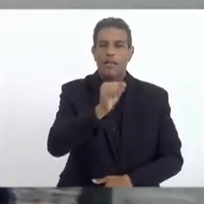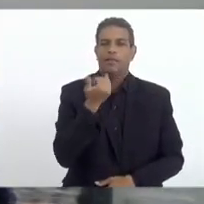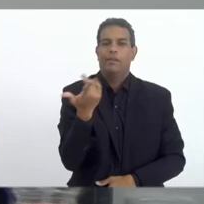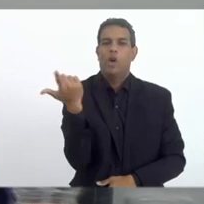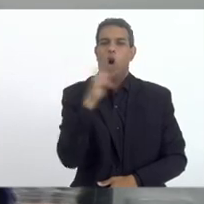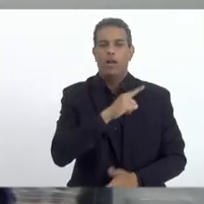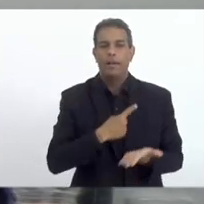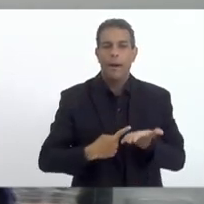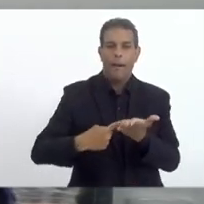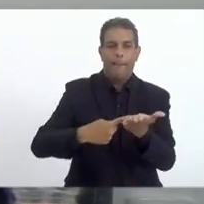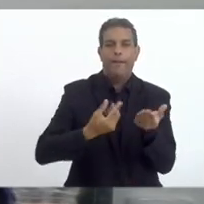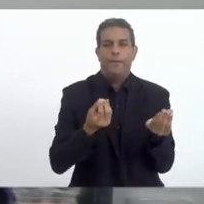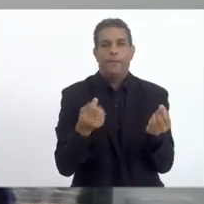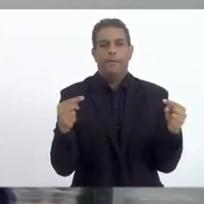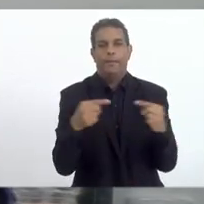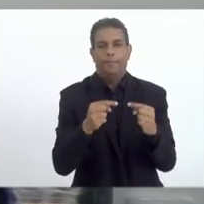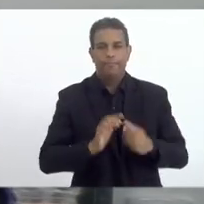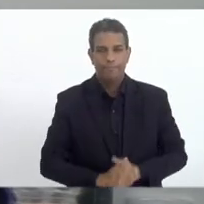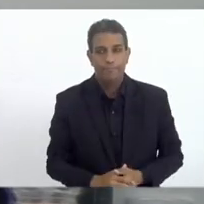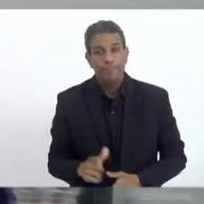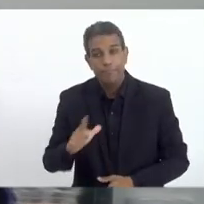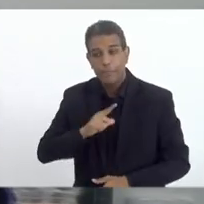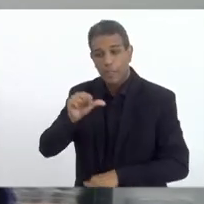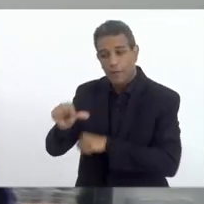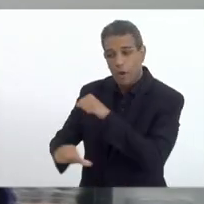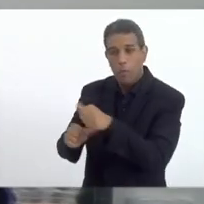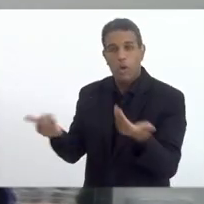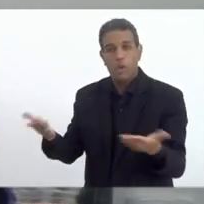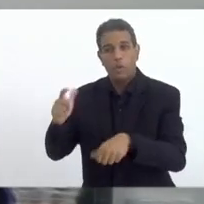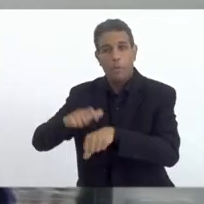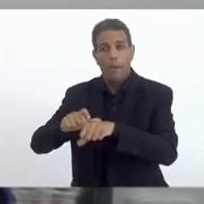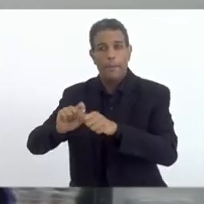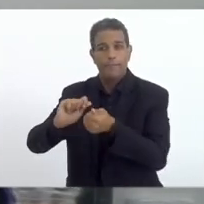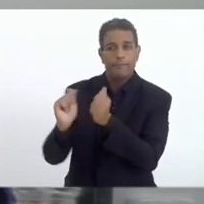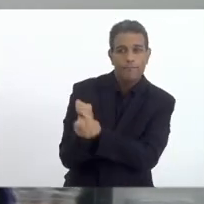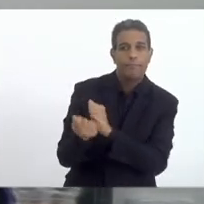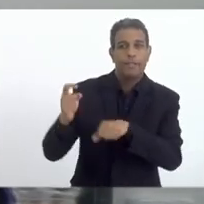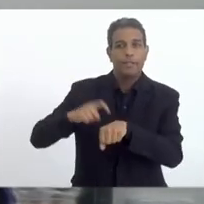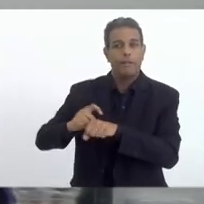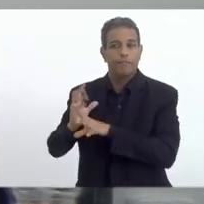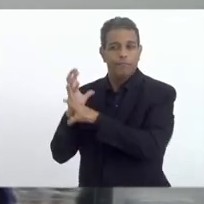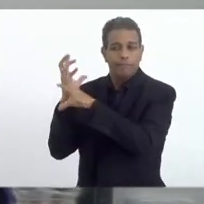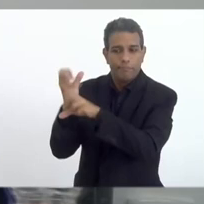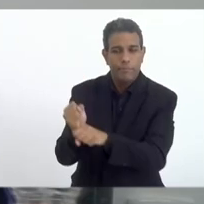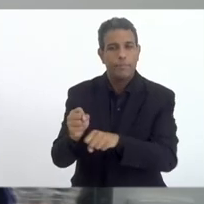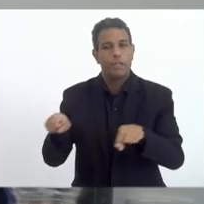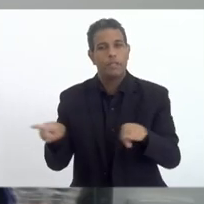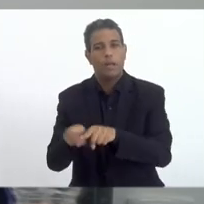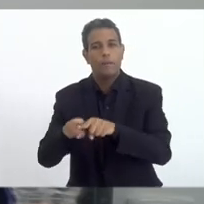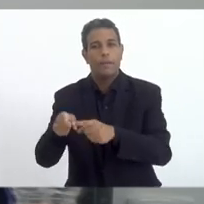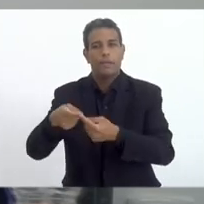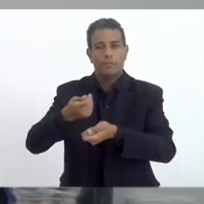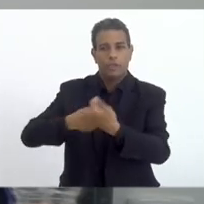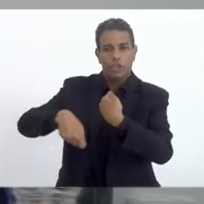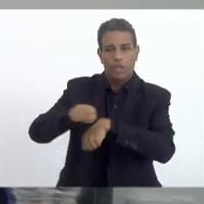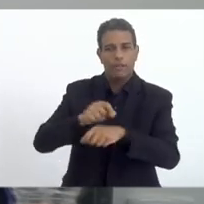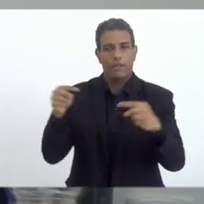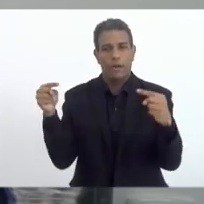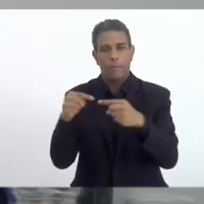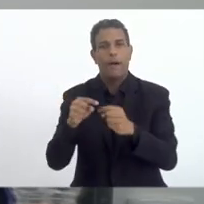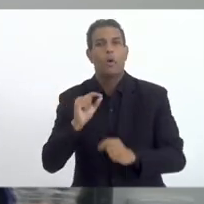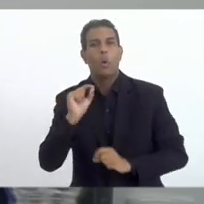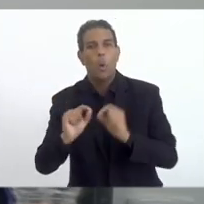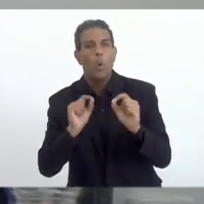gente ressaltar que teve uma mudança recente com relação à base de cálculo da taxa de administração, né? Ela